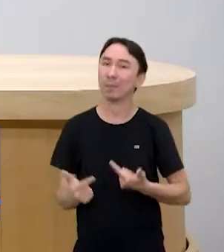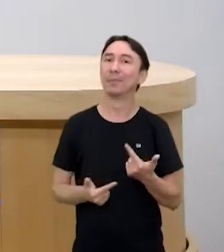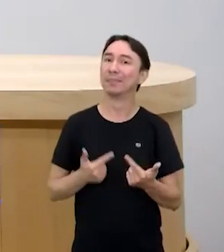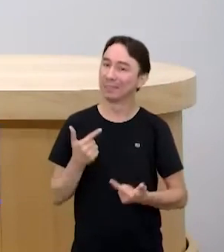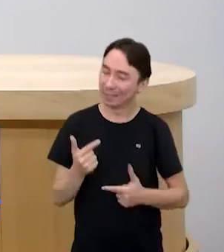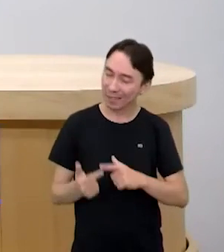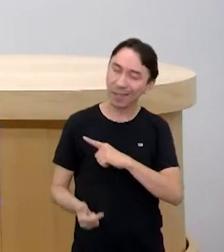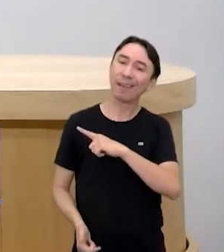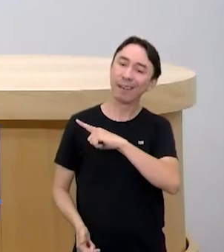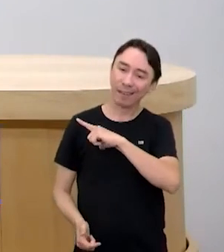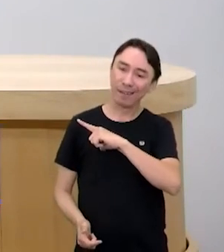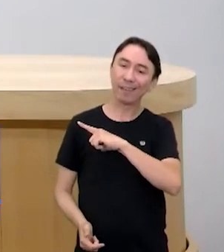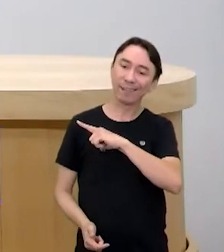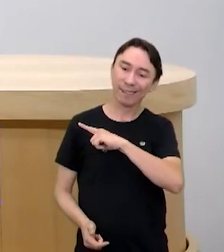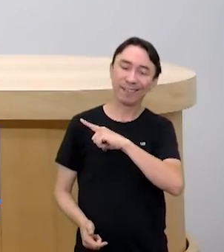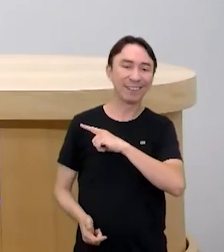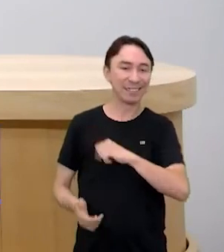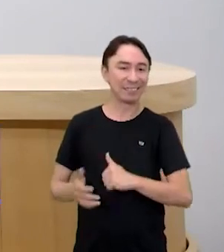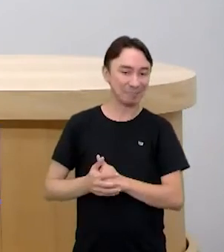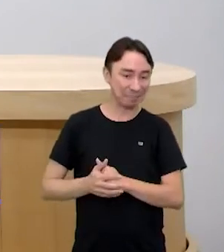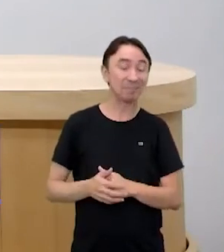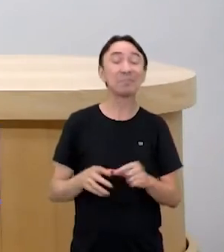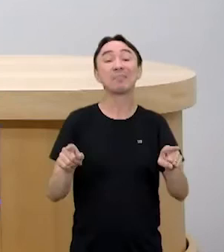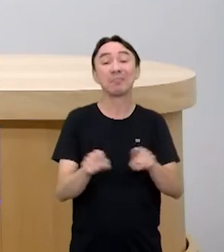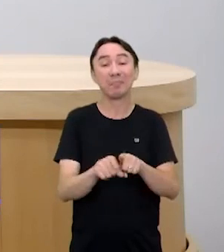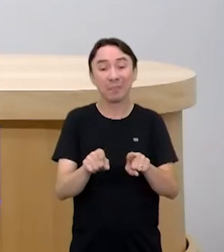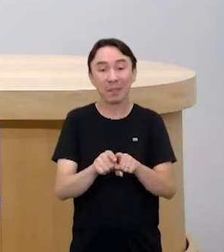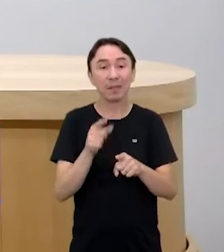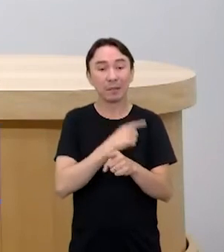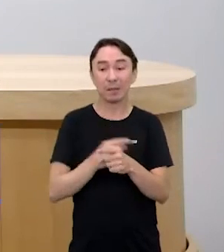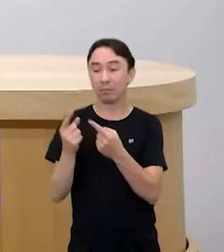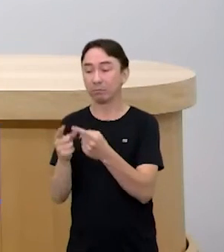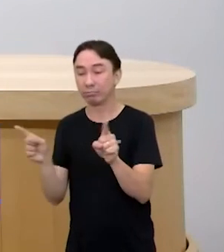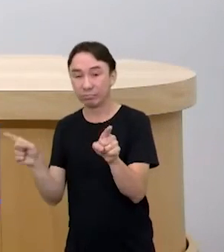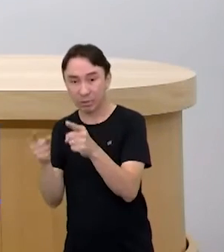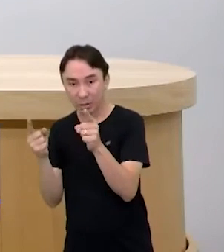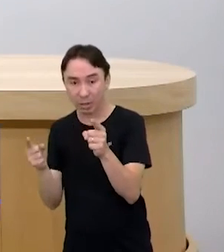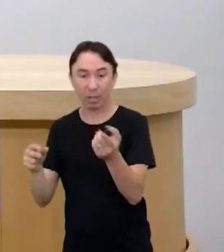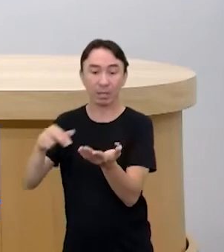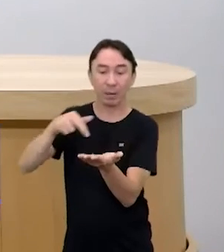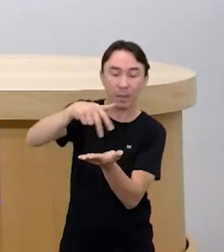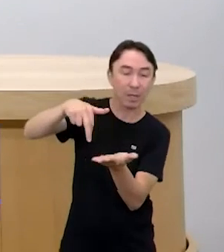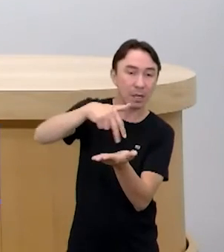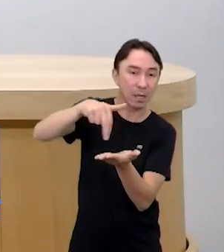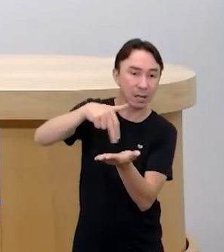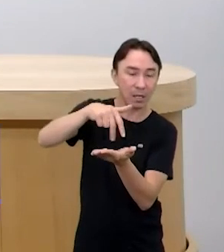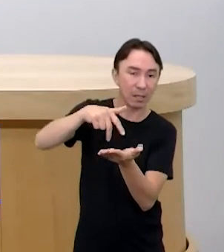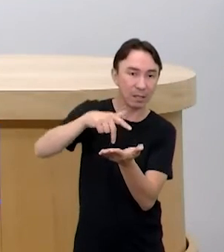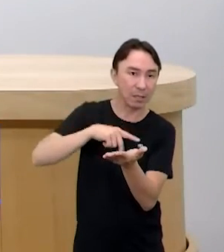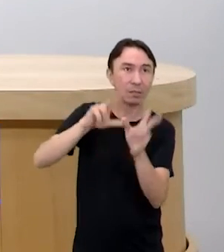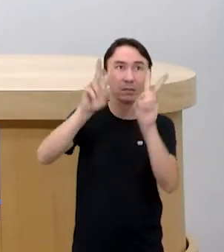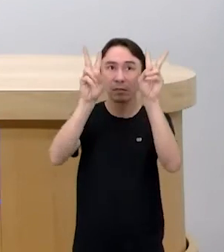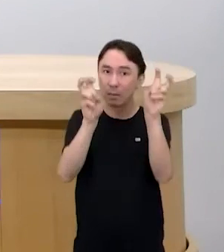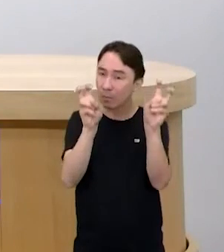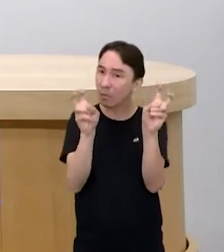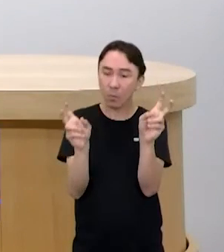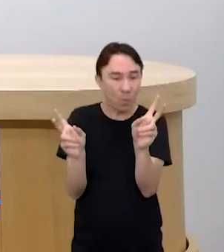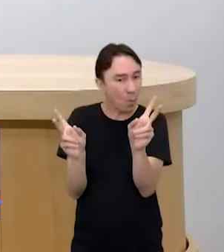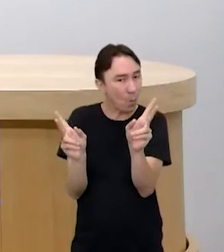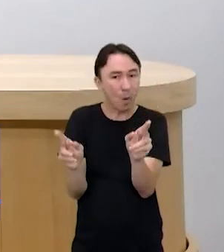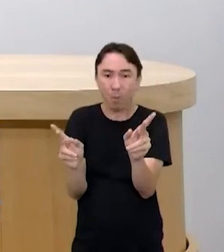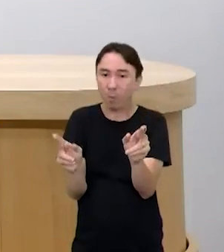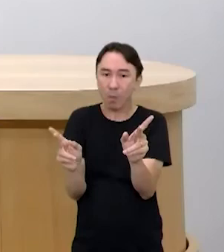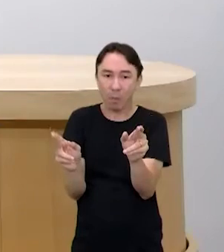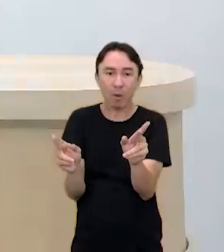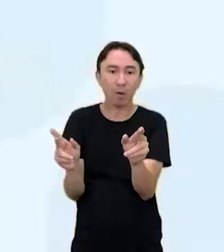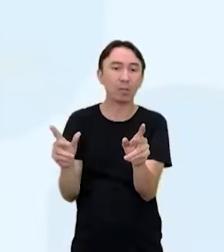aqui interessante é que a música e a dança convergem sobre o mesmo tema e possuem a mesma harmonia. A azul,